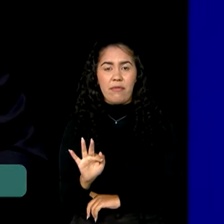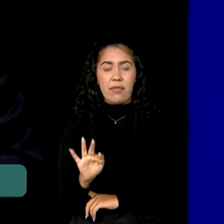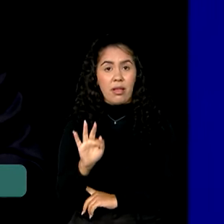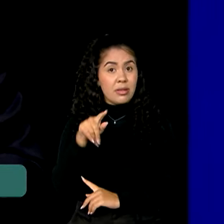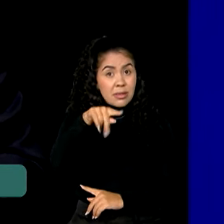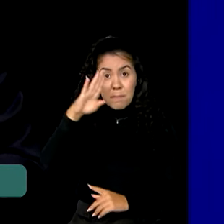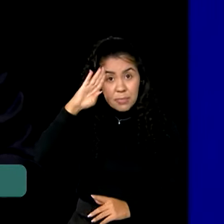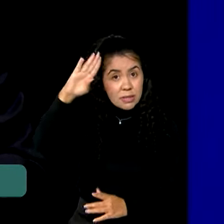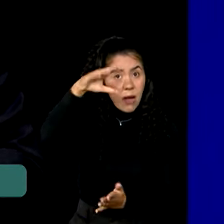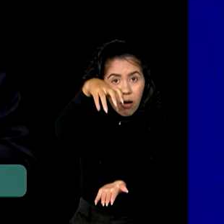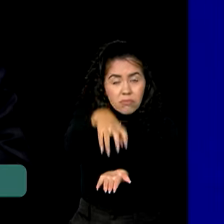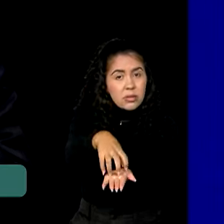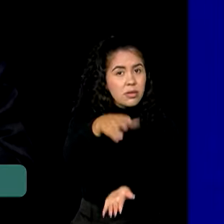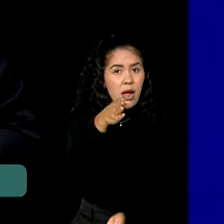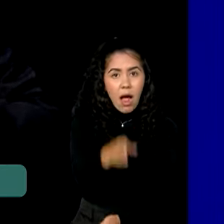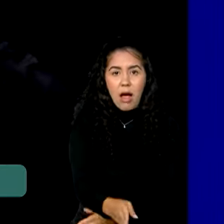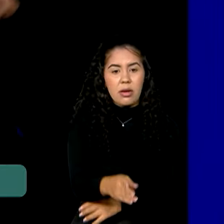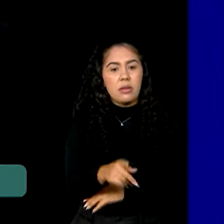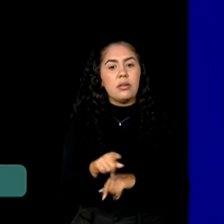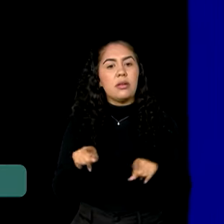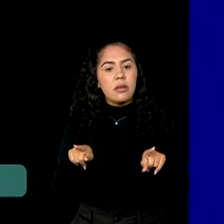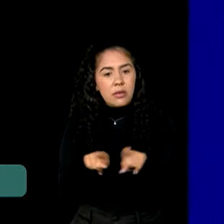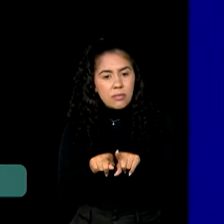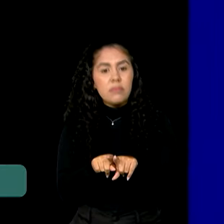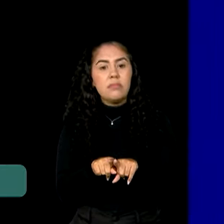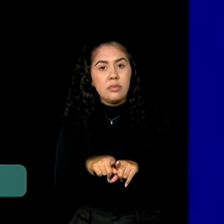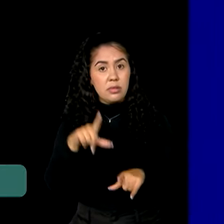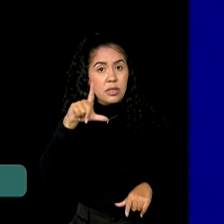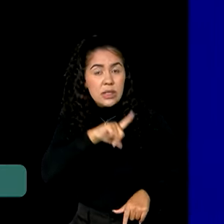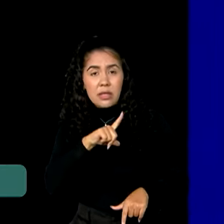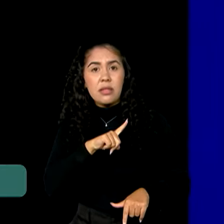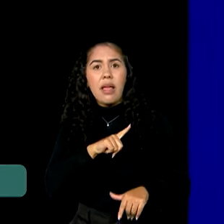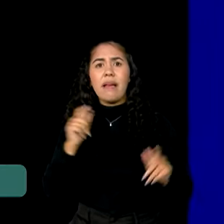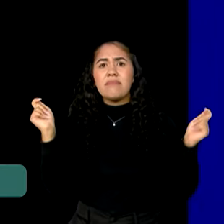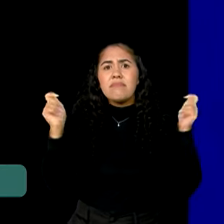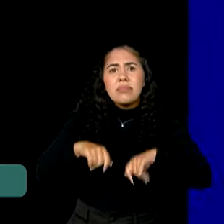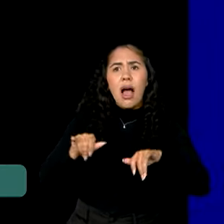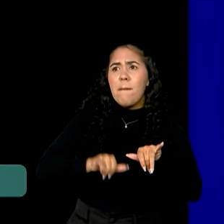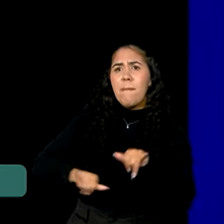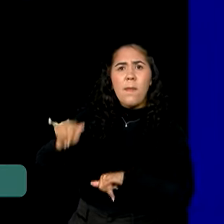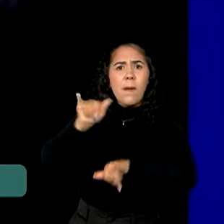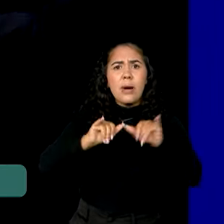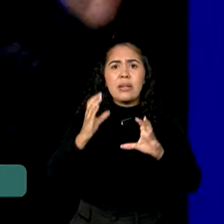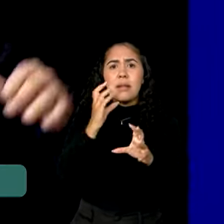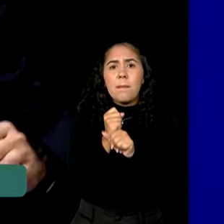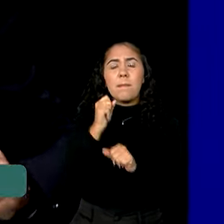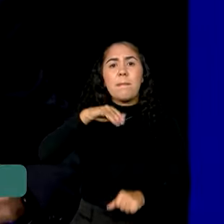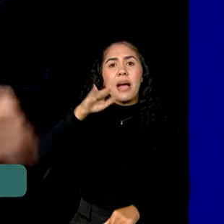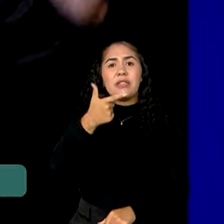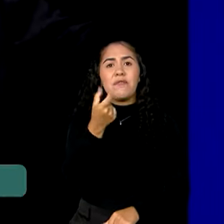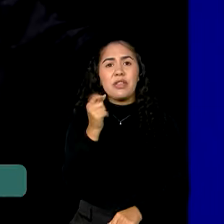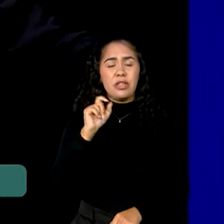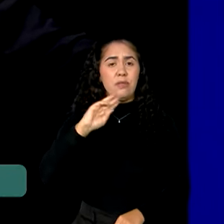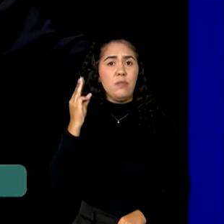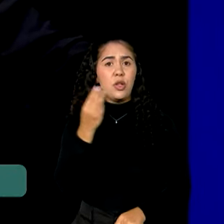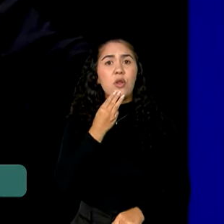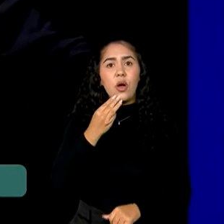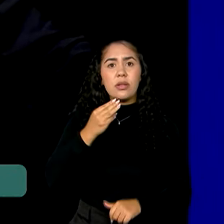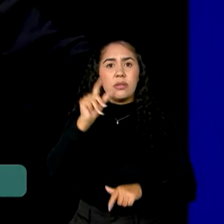central, com um hub aéreo que passa mais de 20 milhões de passageiros por ano, bem